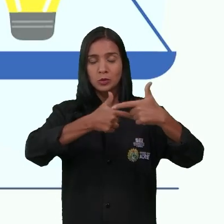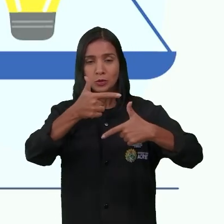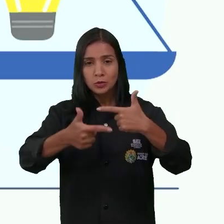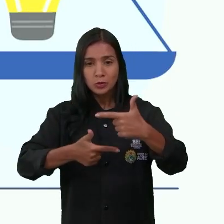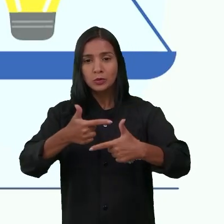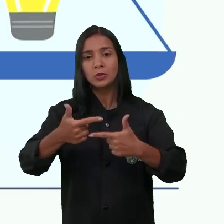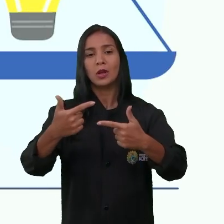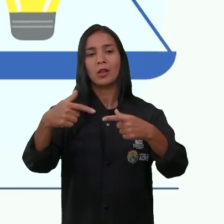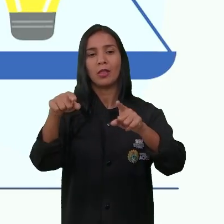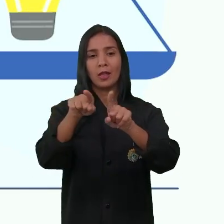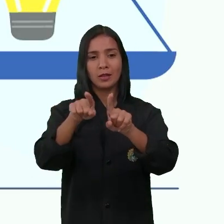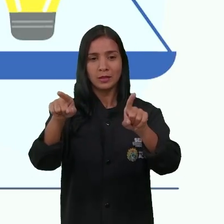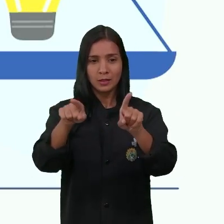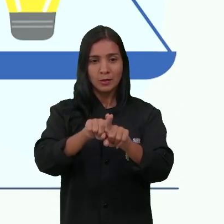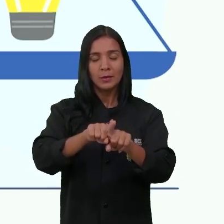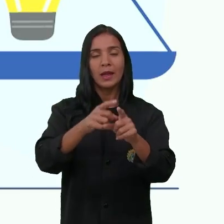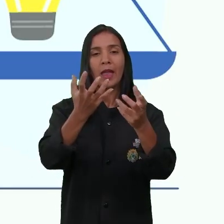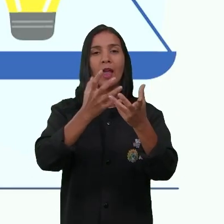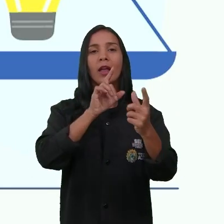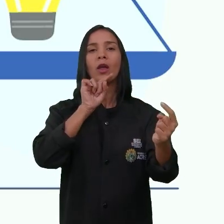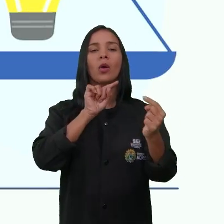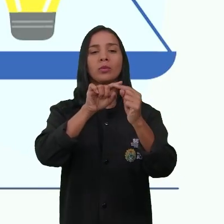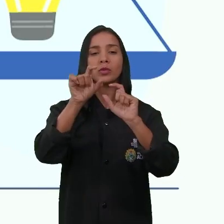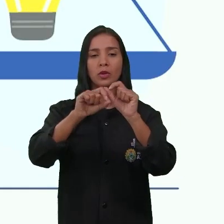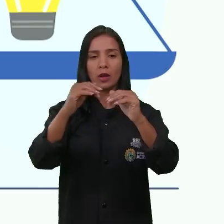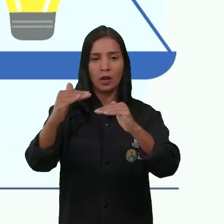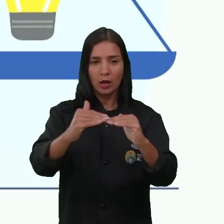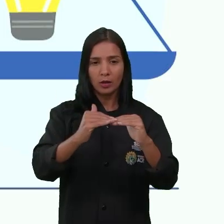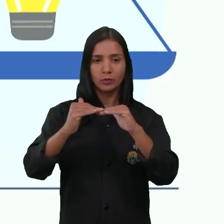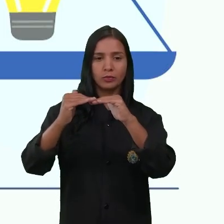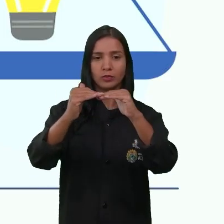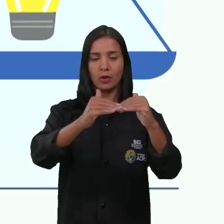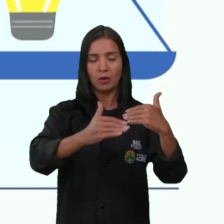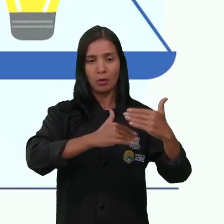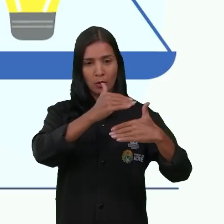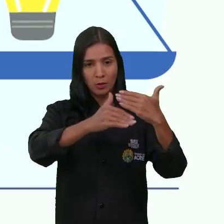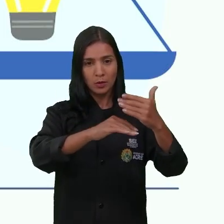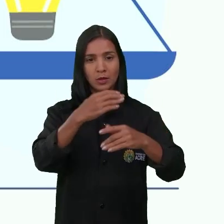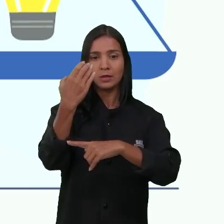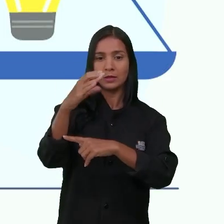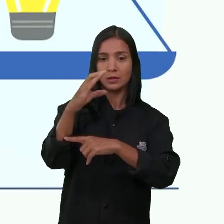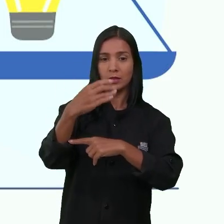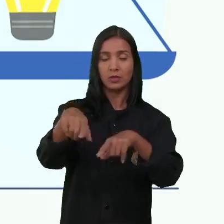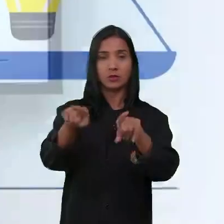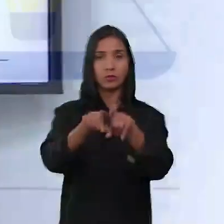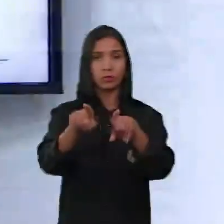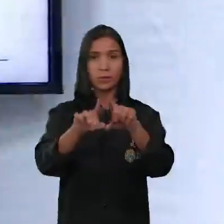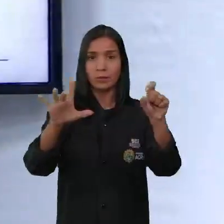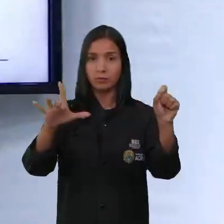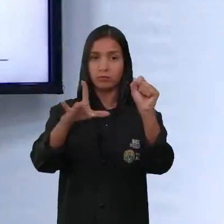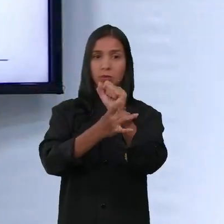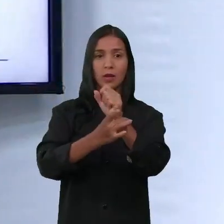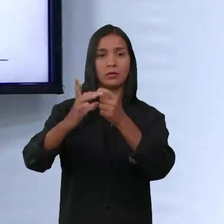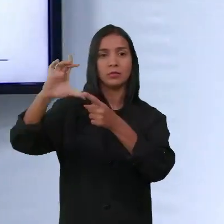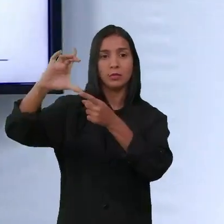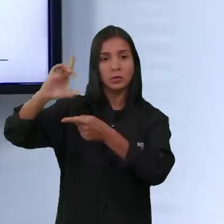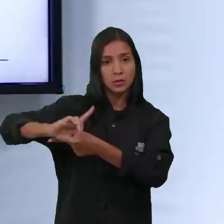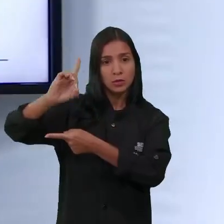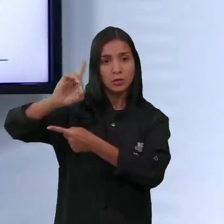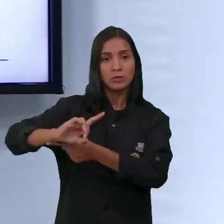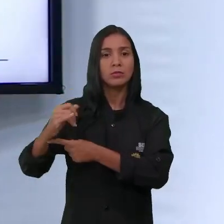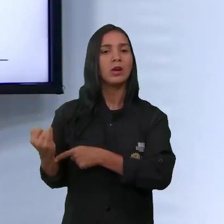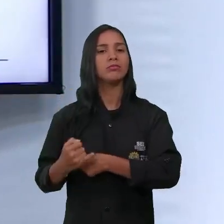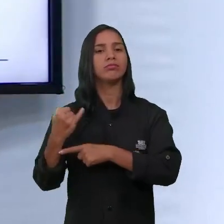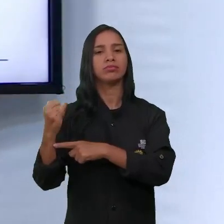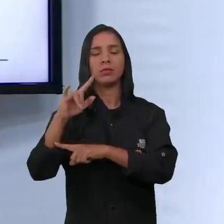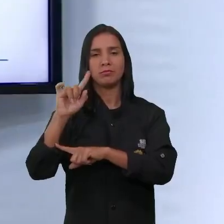equilibrar progresso científico e proteção de direitos fundamentais. E aqui eu trago um novo